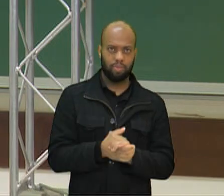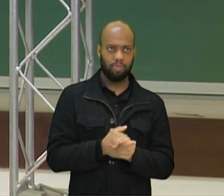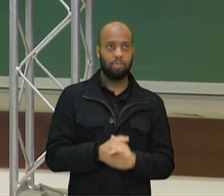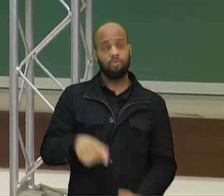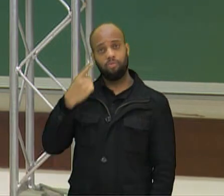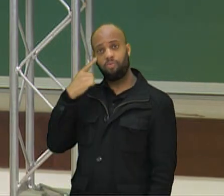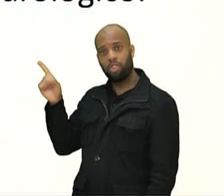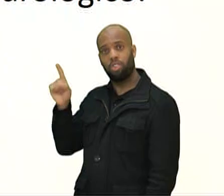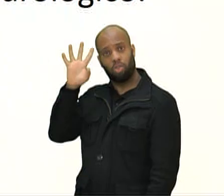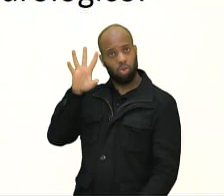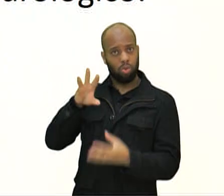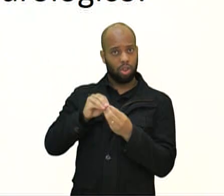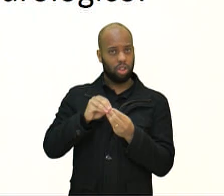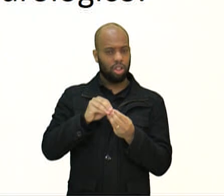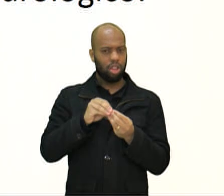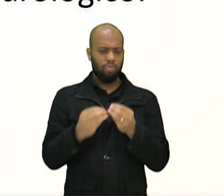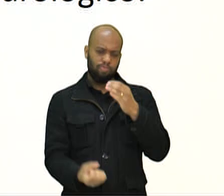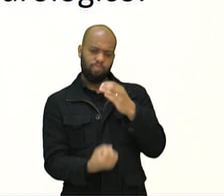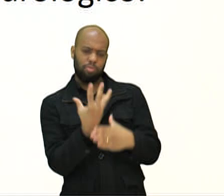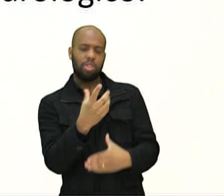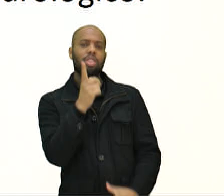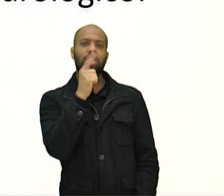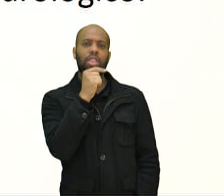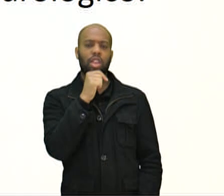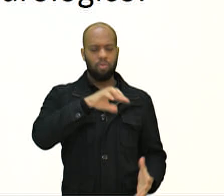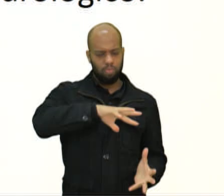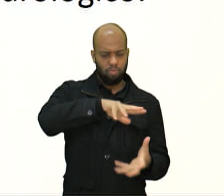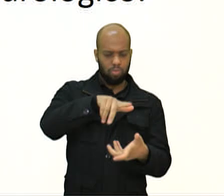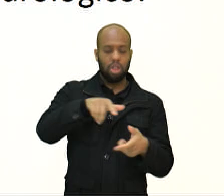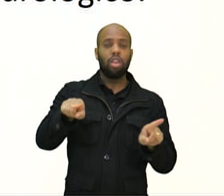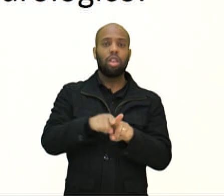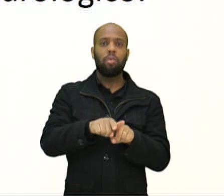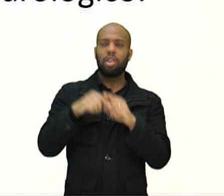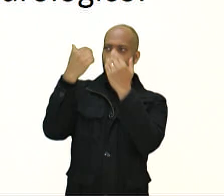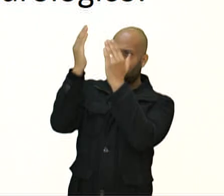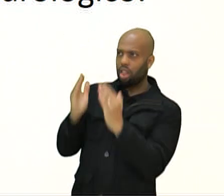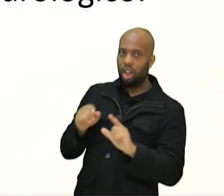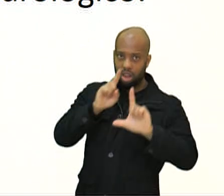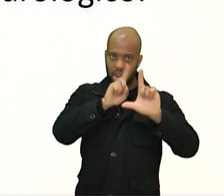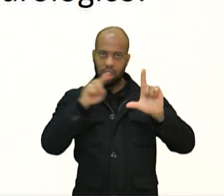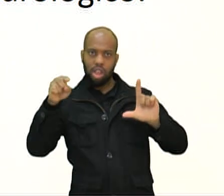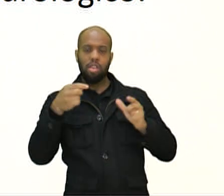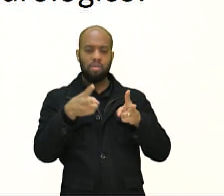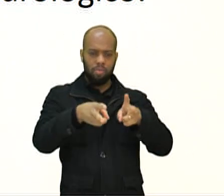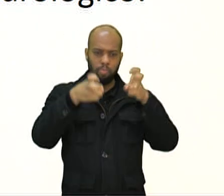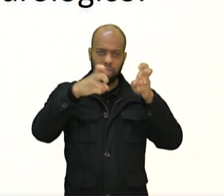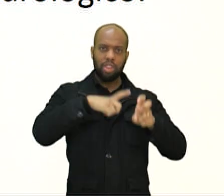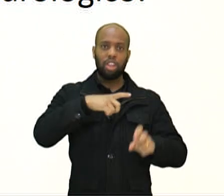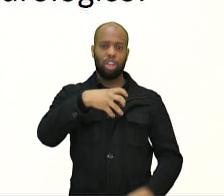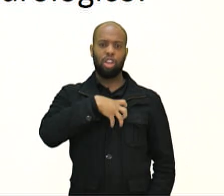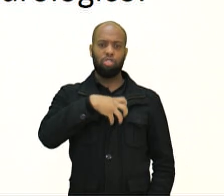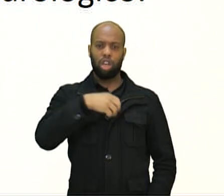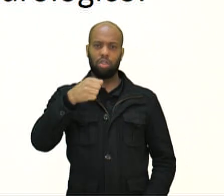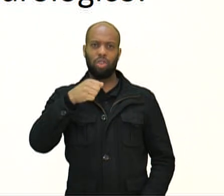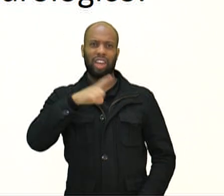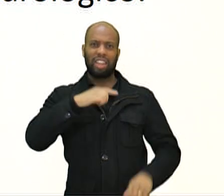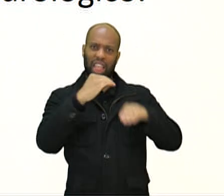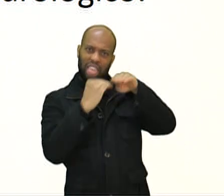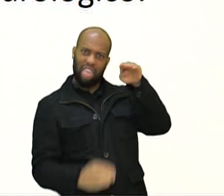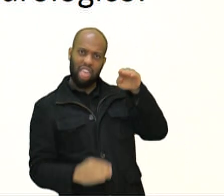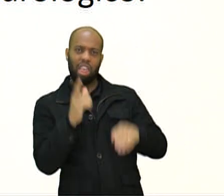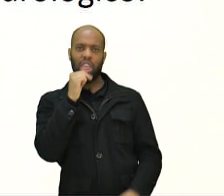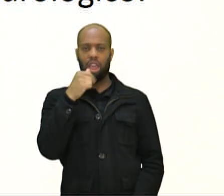ali, ó. Compreender a origem da água no planeta e, por meio da análise de gráficos, perceber a distribuição desigual da água